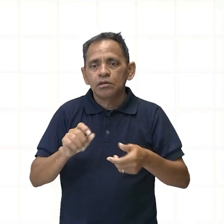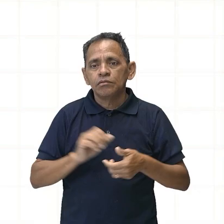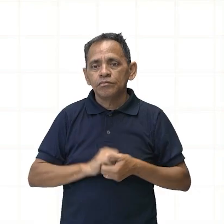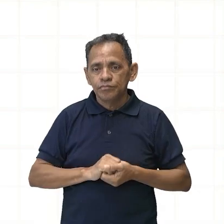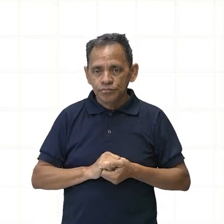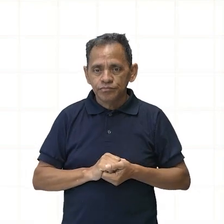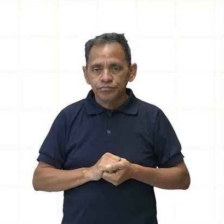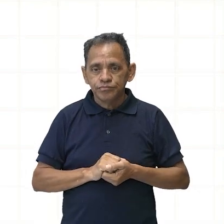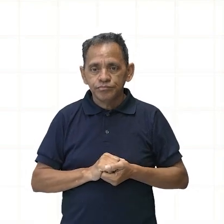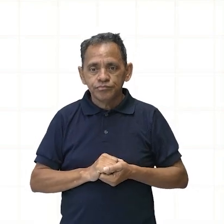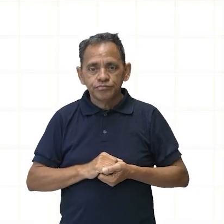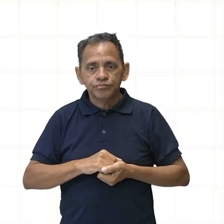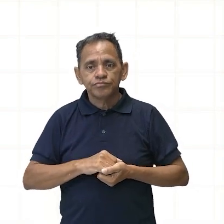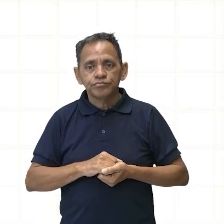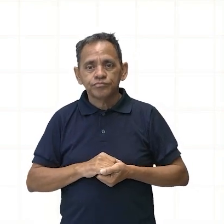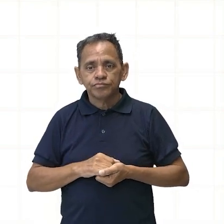acabam